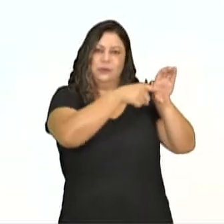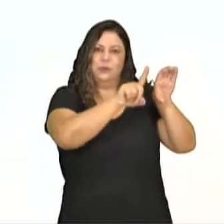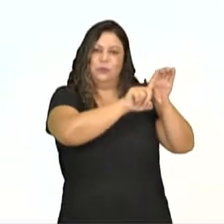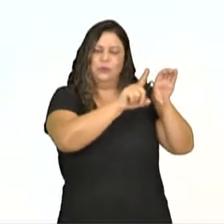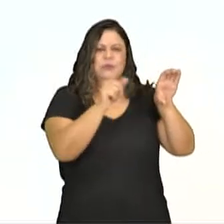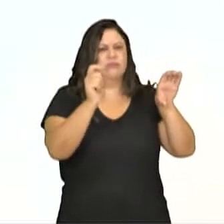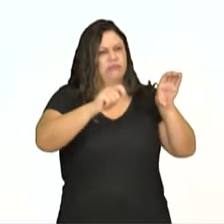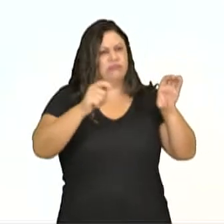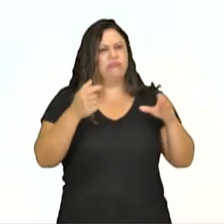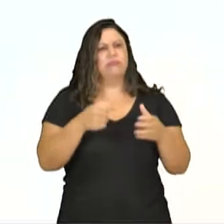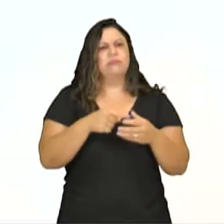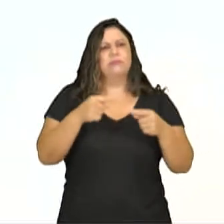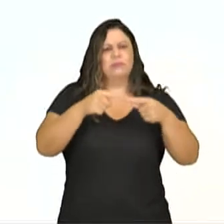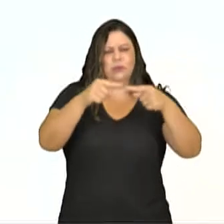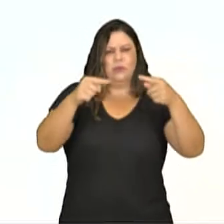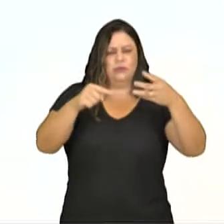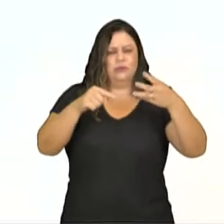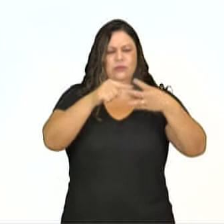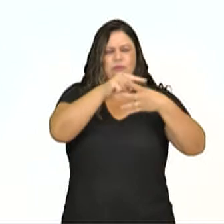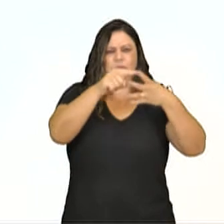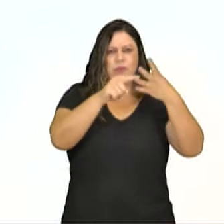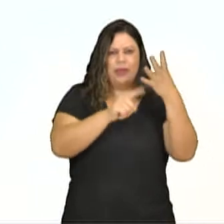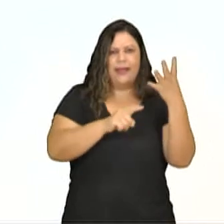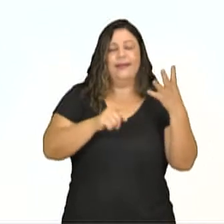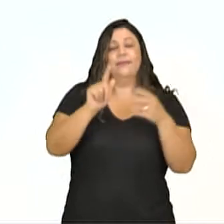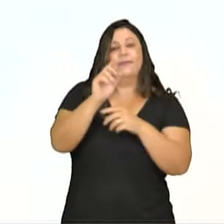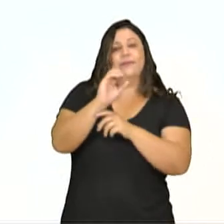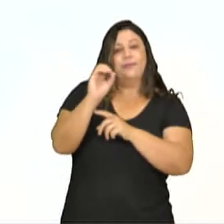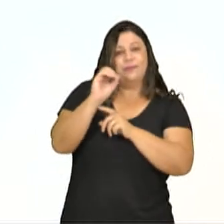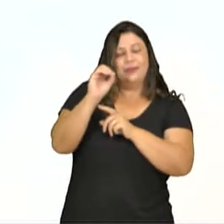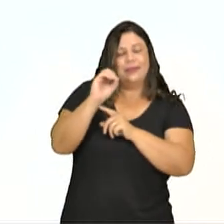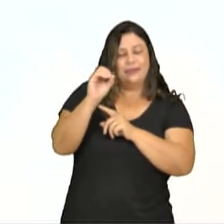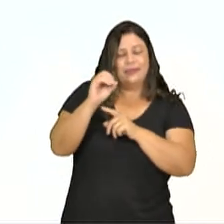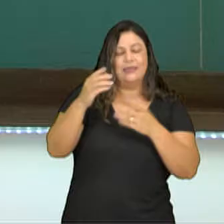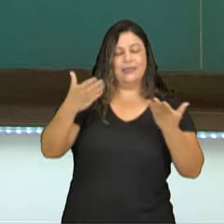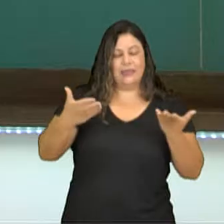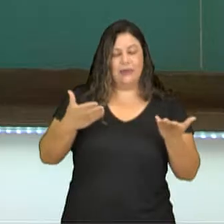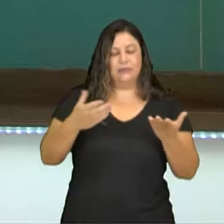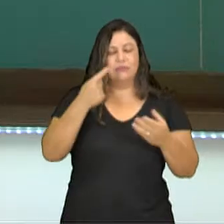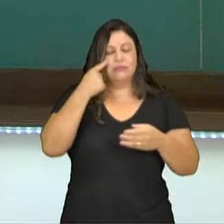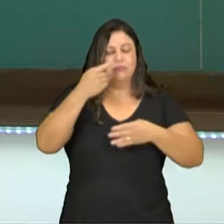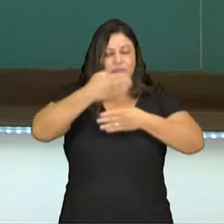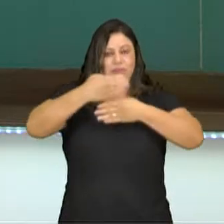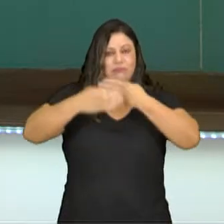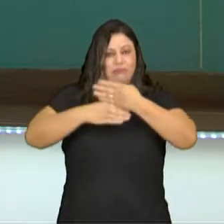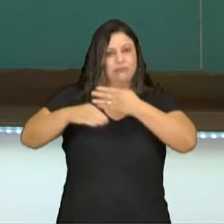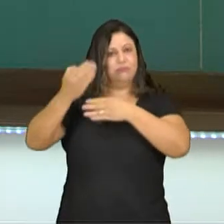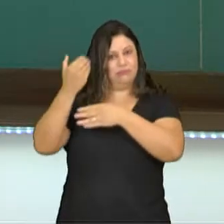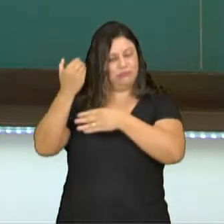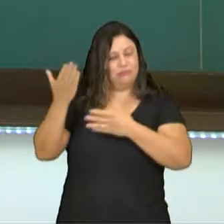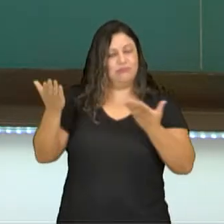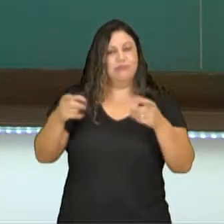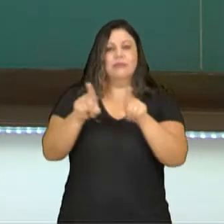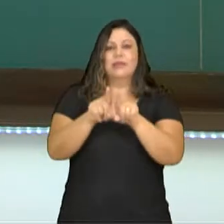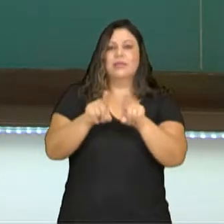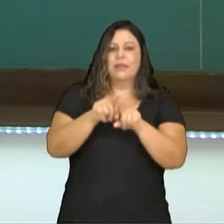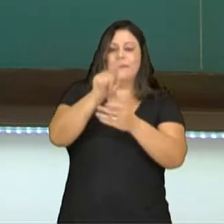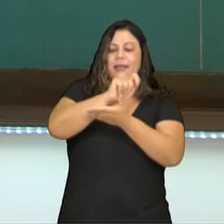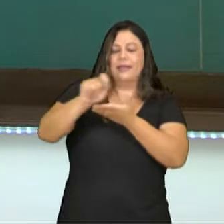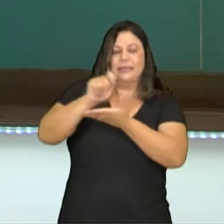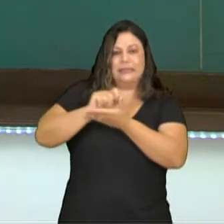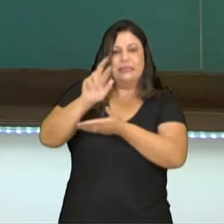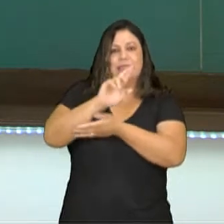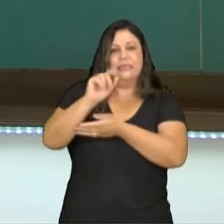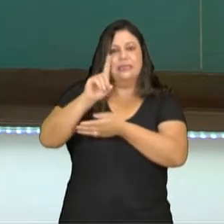ângulos estão descritos em graus, como nós vimos no slide anterior, mas podem ser também escritos em